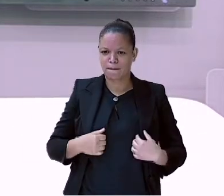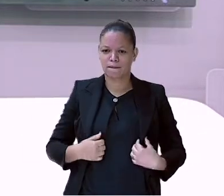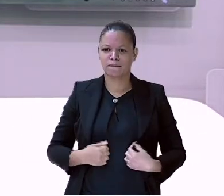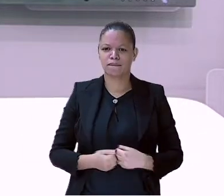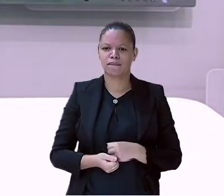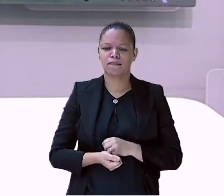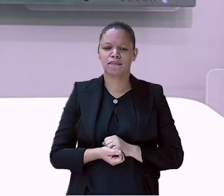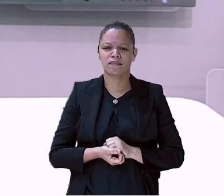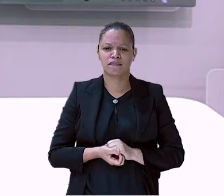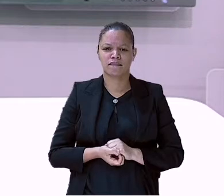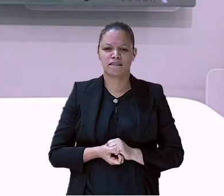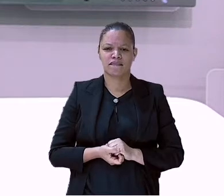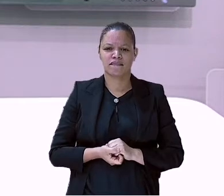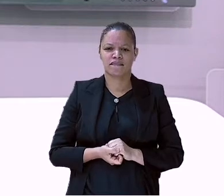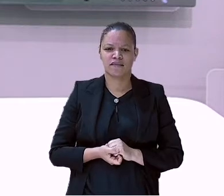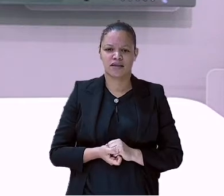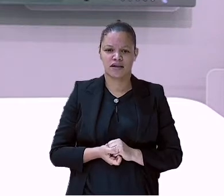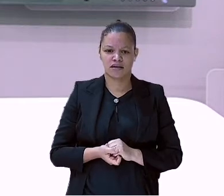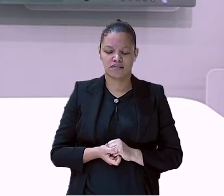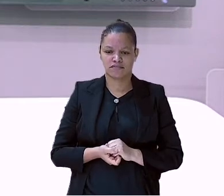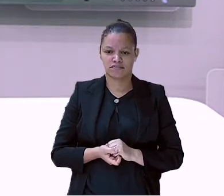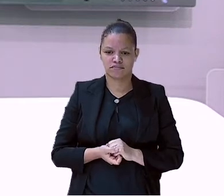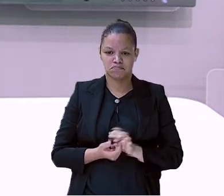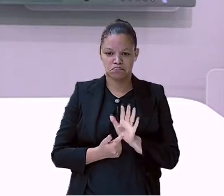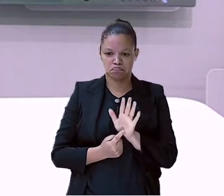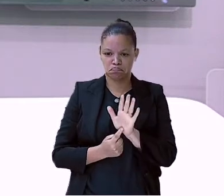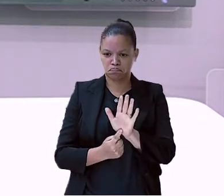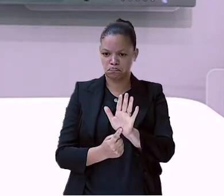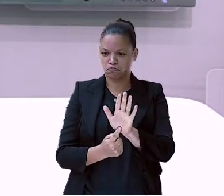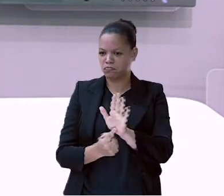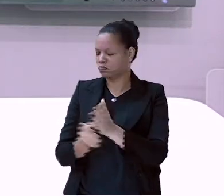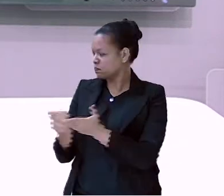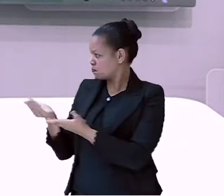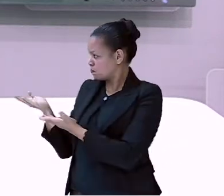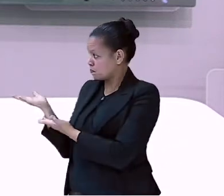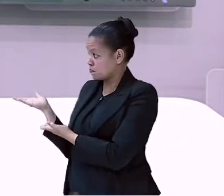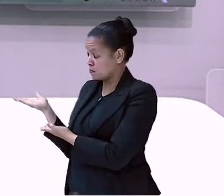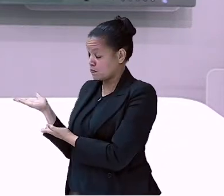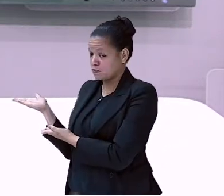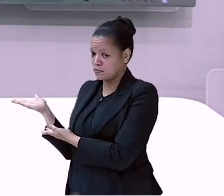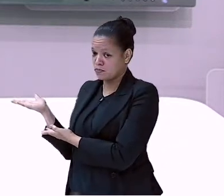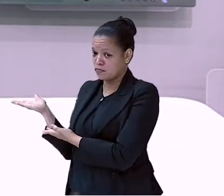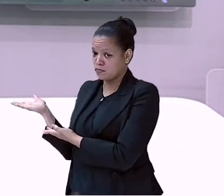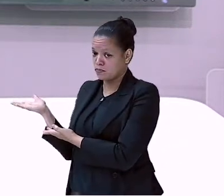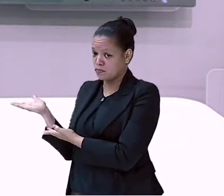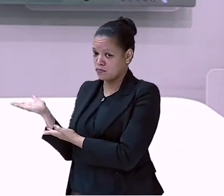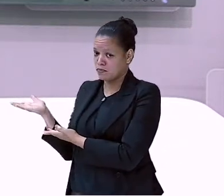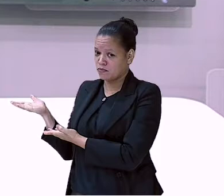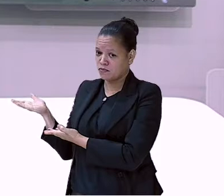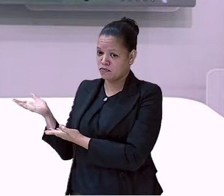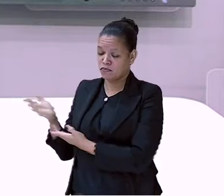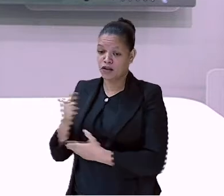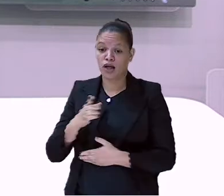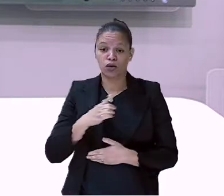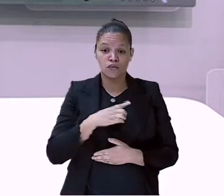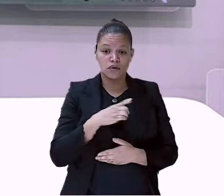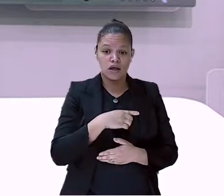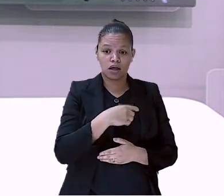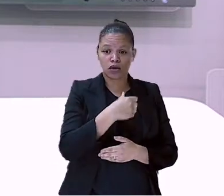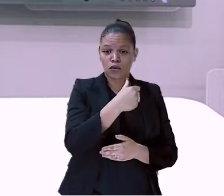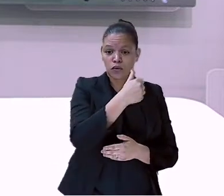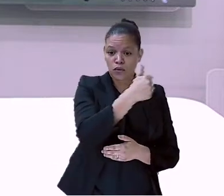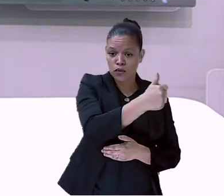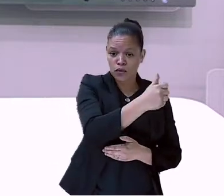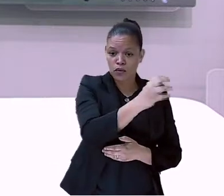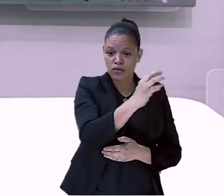Isso aqui é 1 metro. Tá vendo? Eu tenho 100 centímetros aqui. Então, aqui